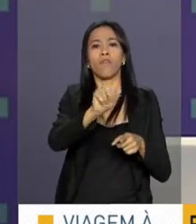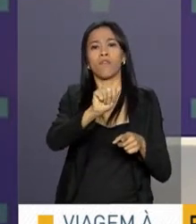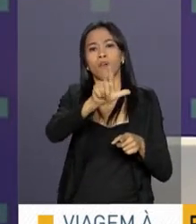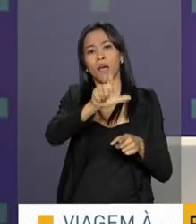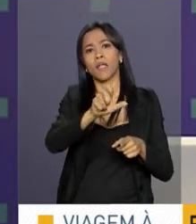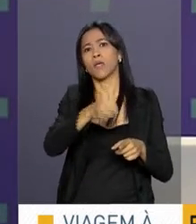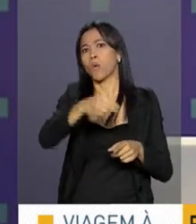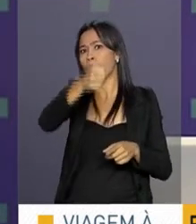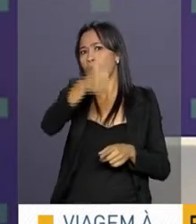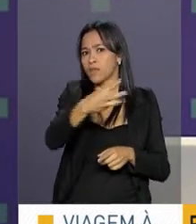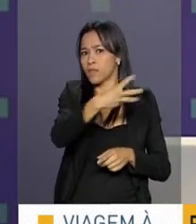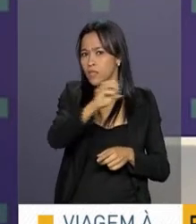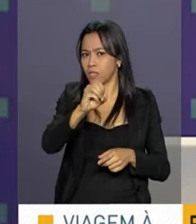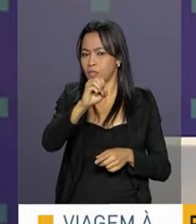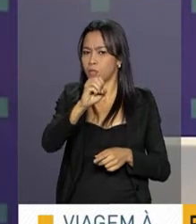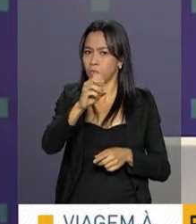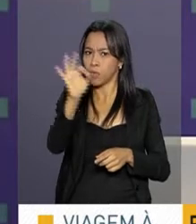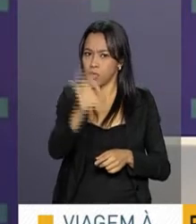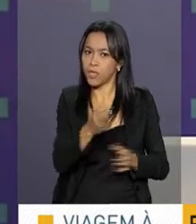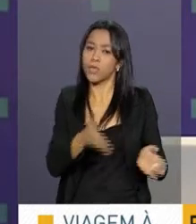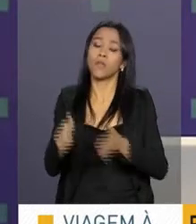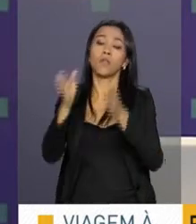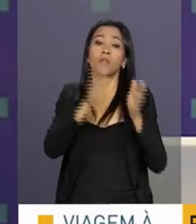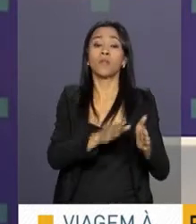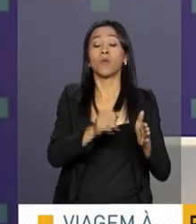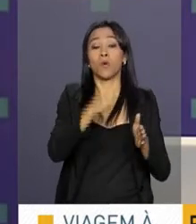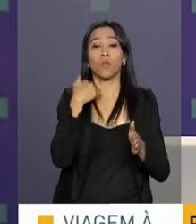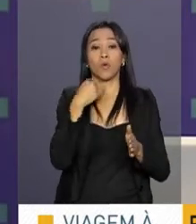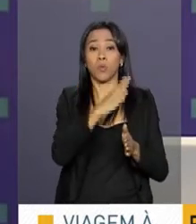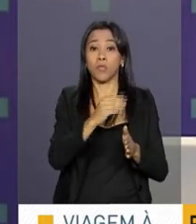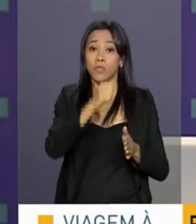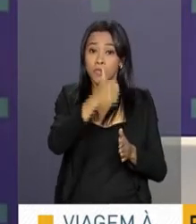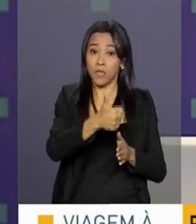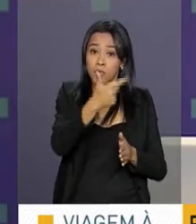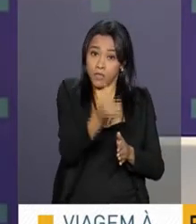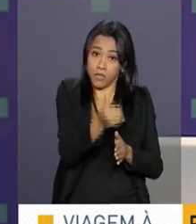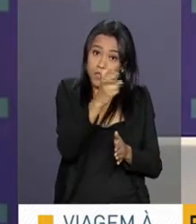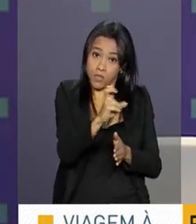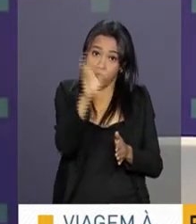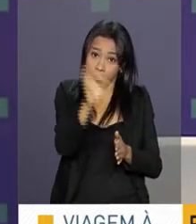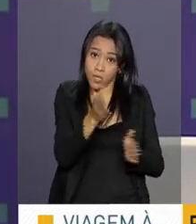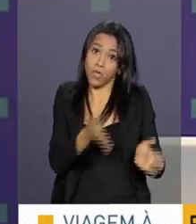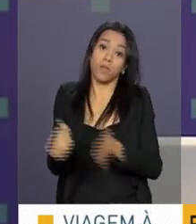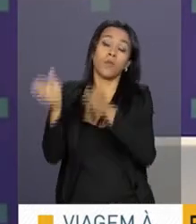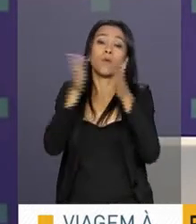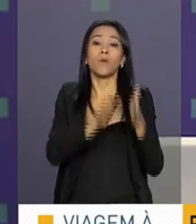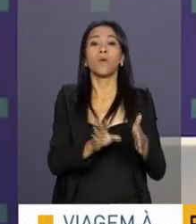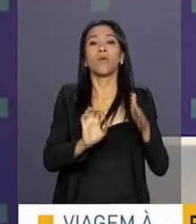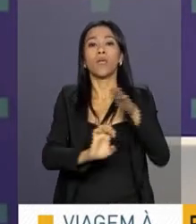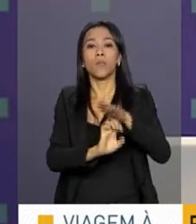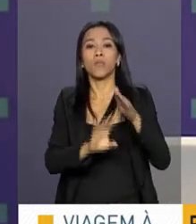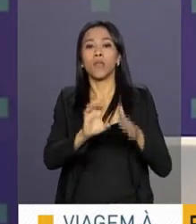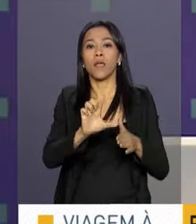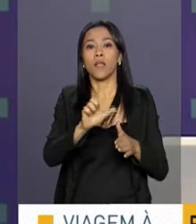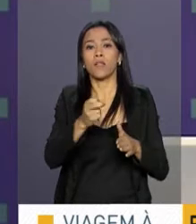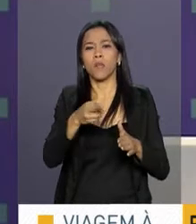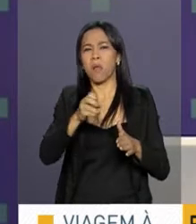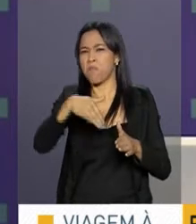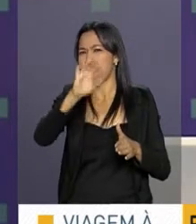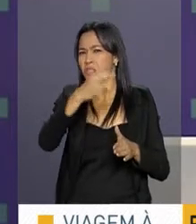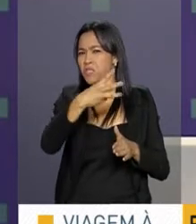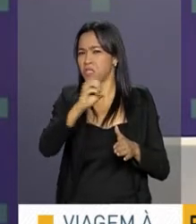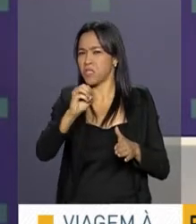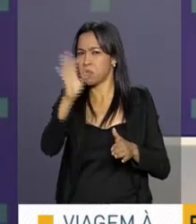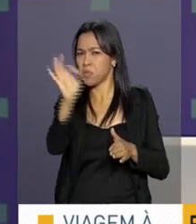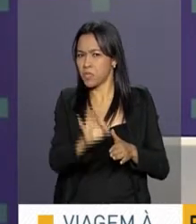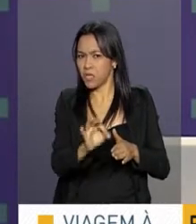300%, o Banco do Brasil 165% e a Eletrobras mais de 300%, sendo